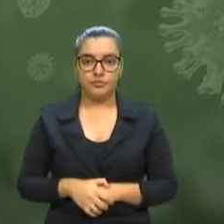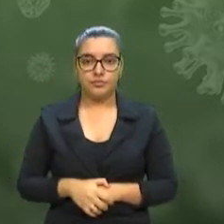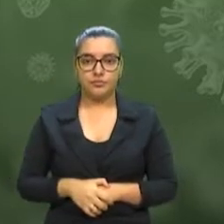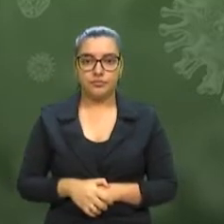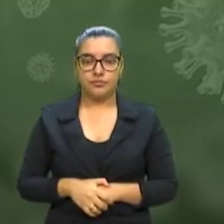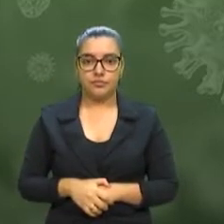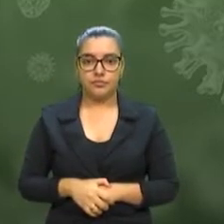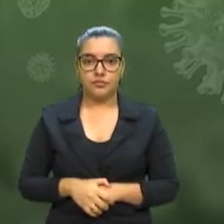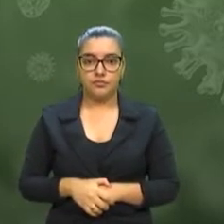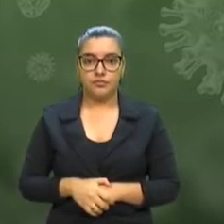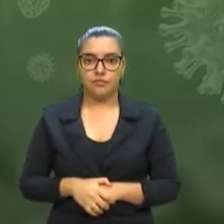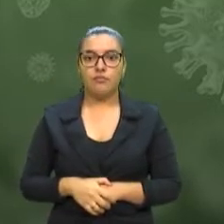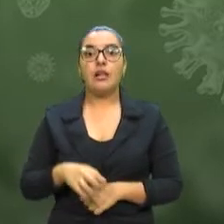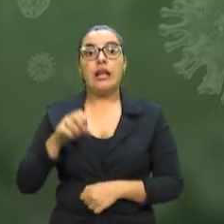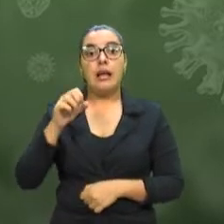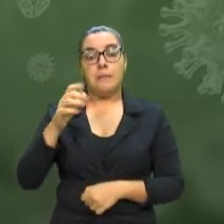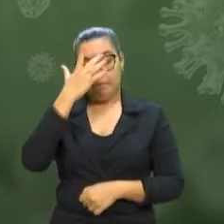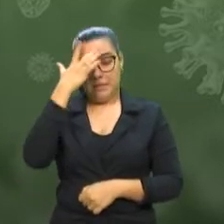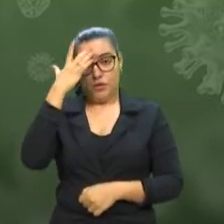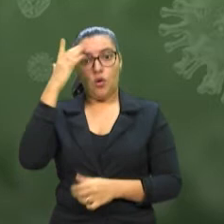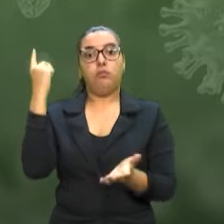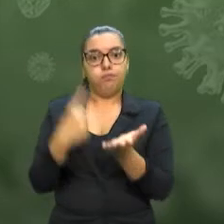horas. Até agora,